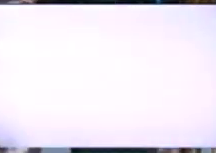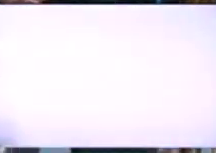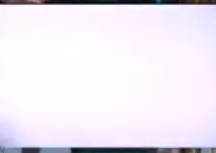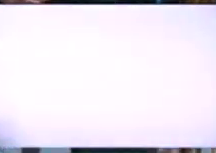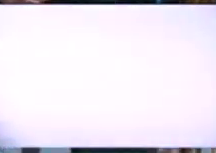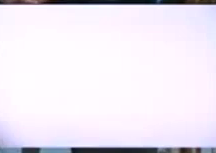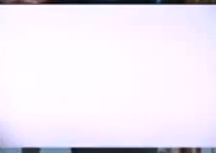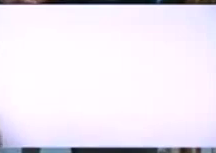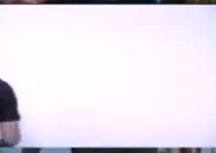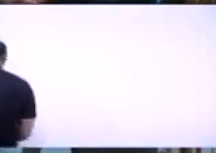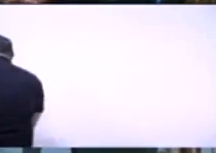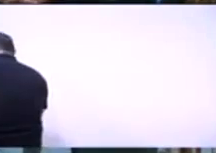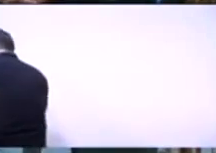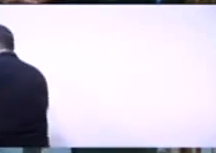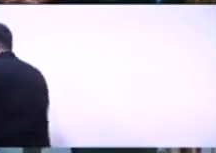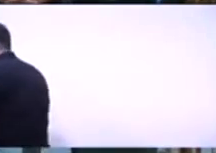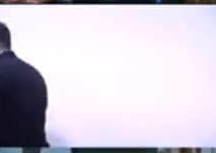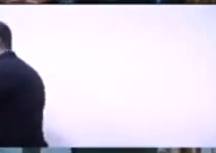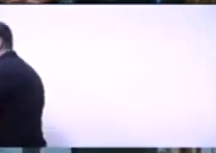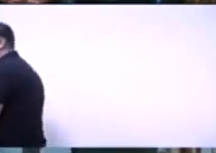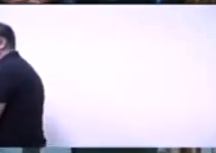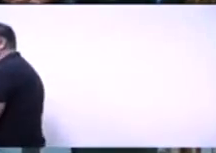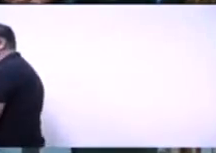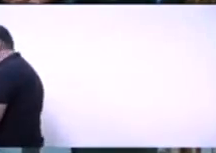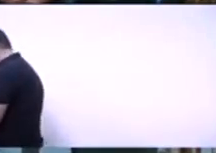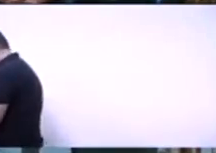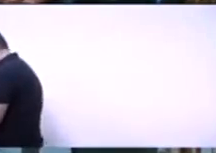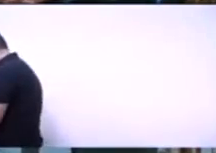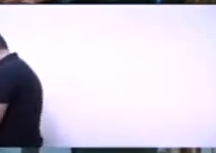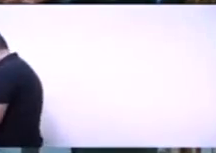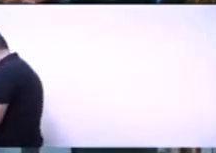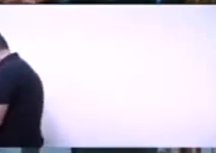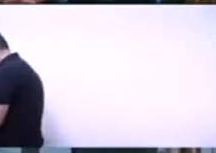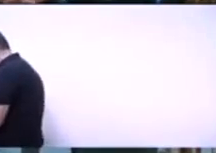Qualificar todo mundo. Quero ver se eles moram tudo em Paulinho.